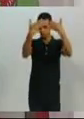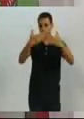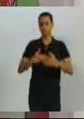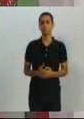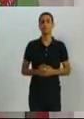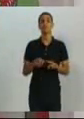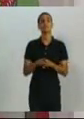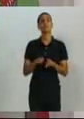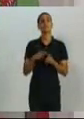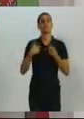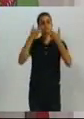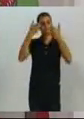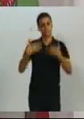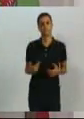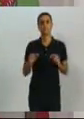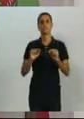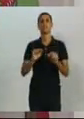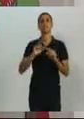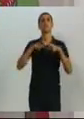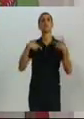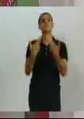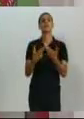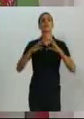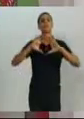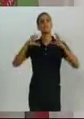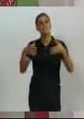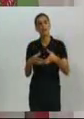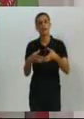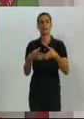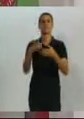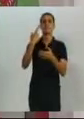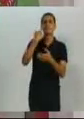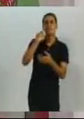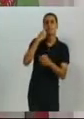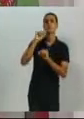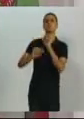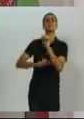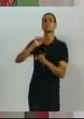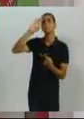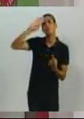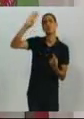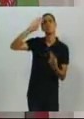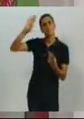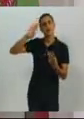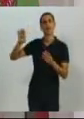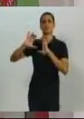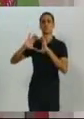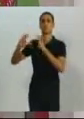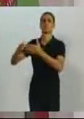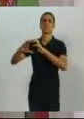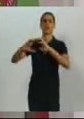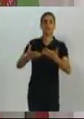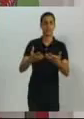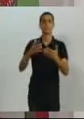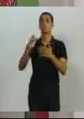sobre reunião com a comunidade, ouvindo a prioridade das comunidades e levando até